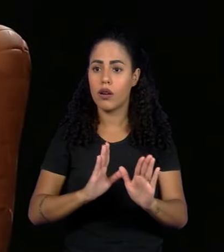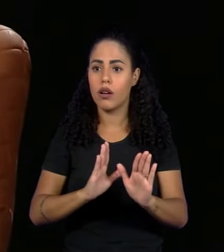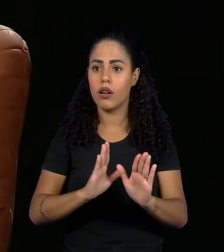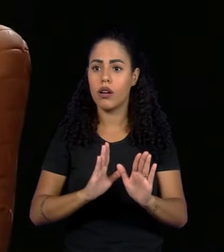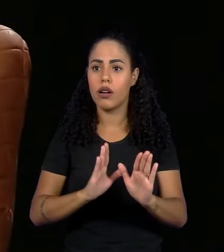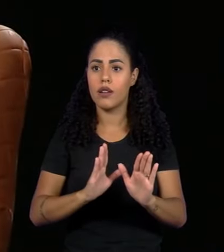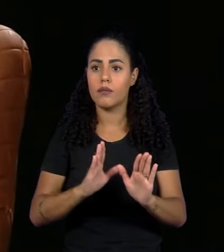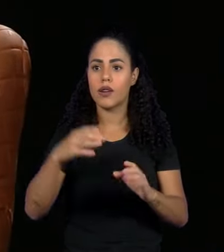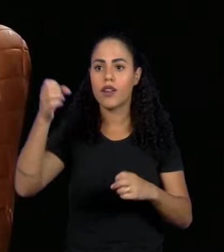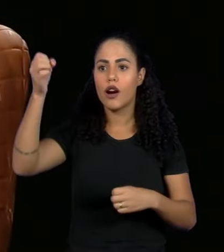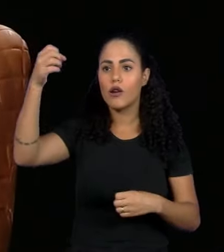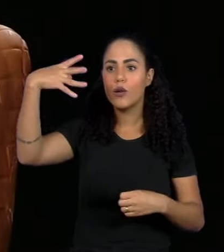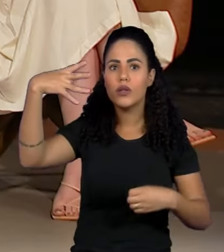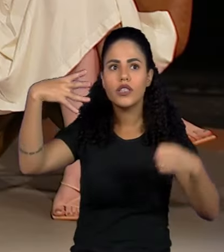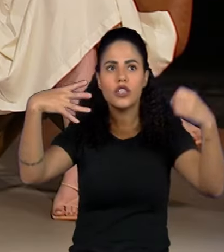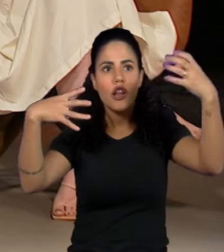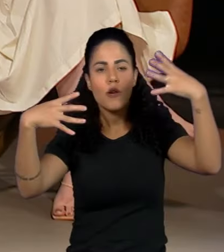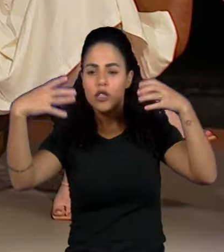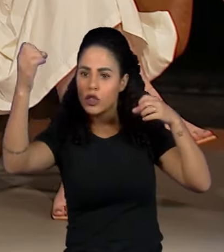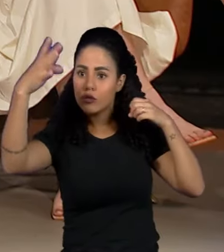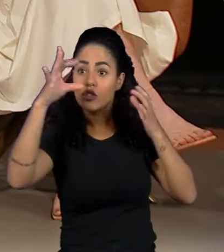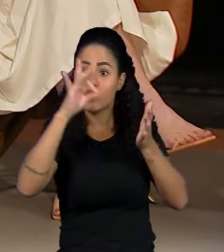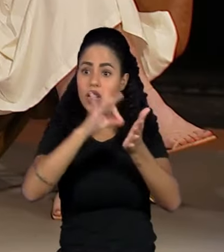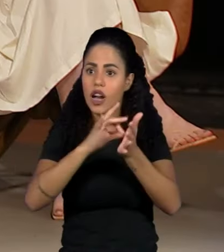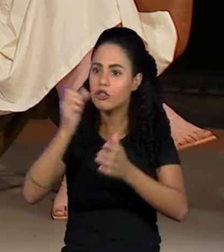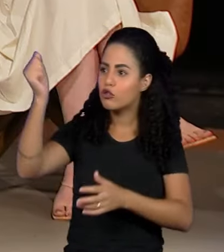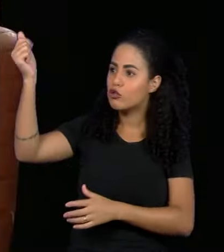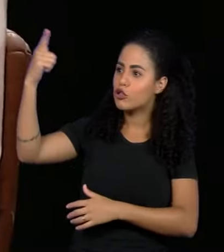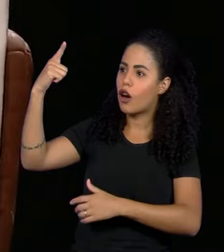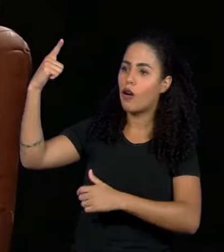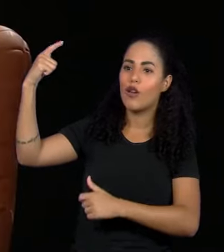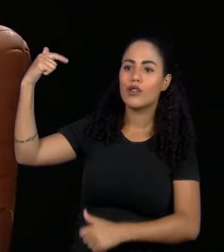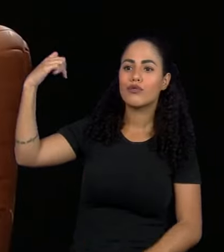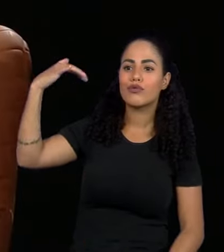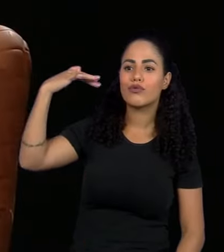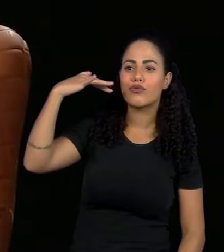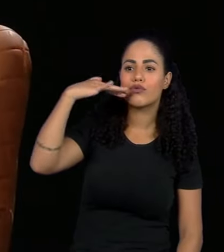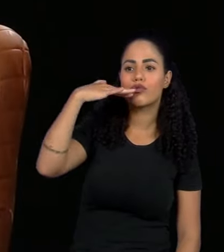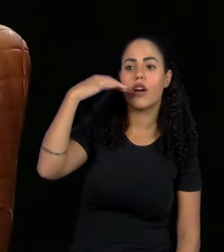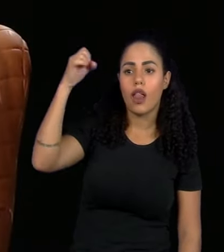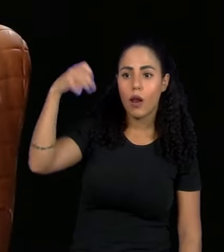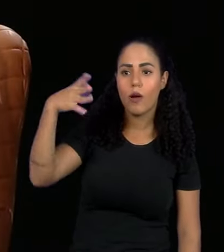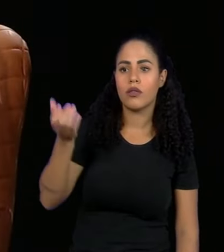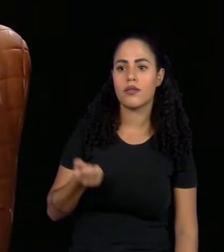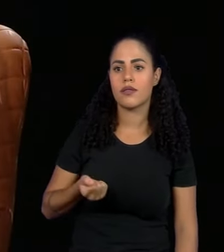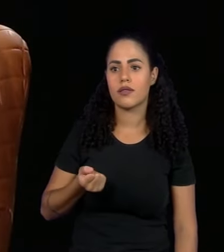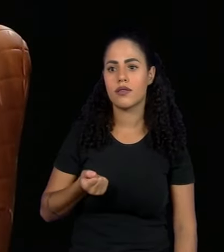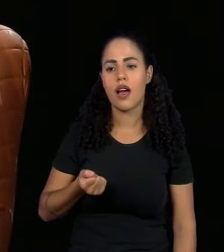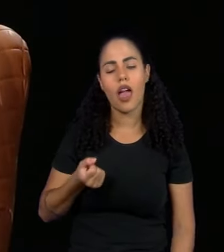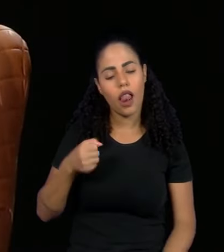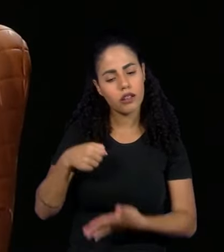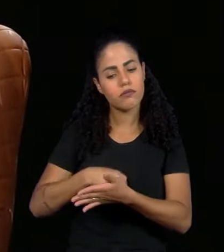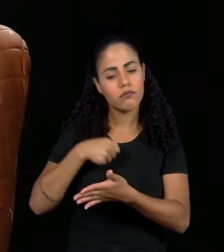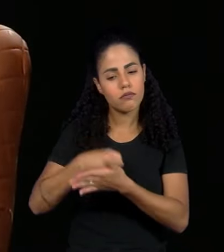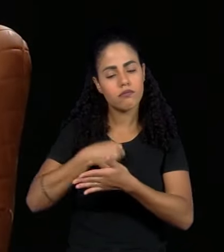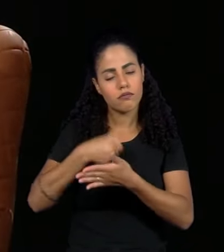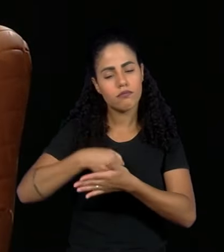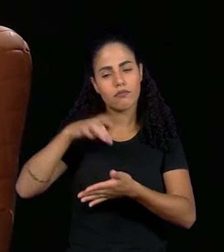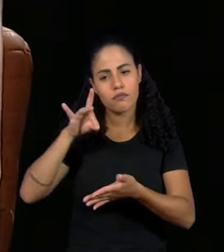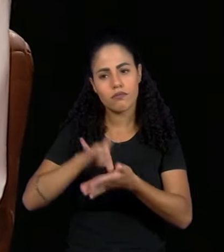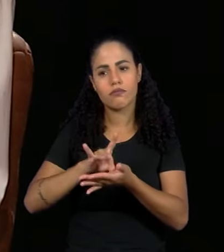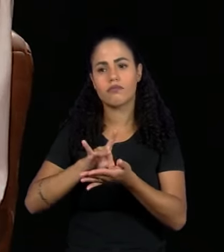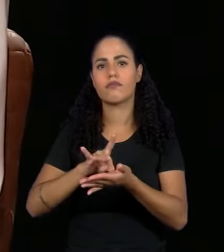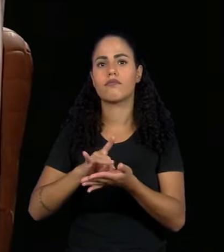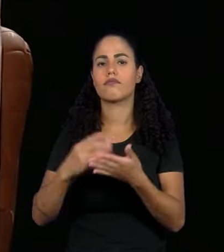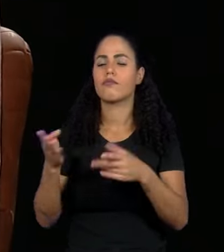luz real, né? Sim, né? Ela era muito guerreira, né? Eu não admitia. E foi um